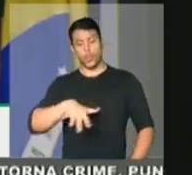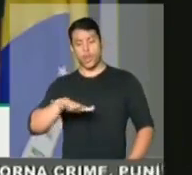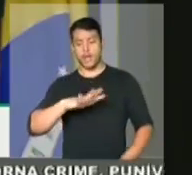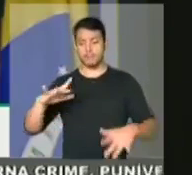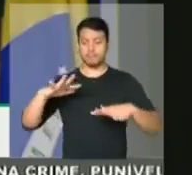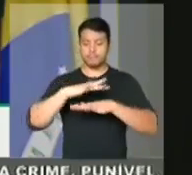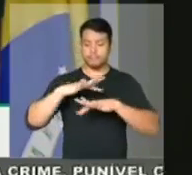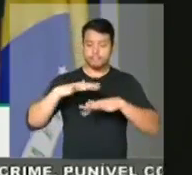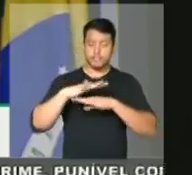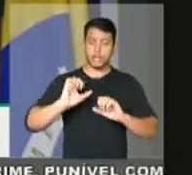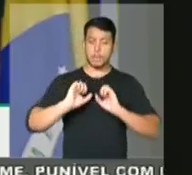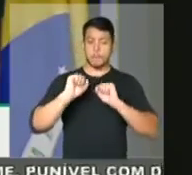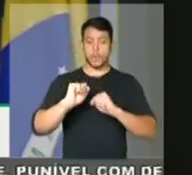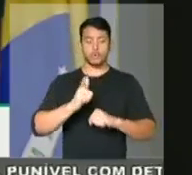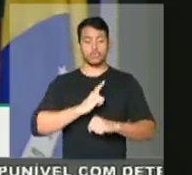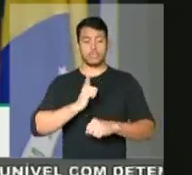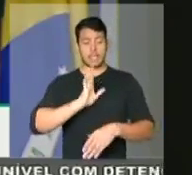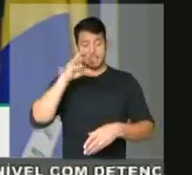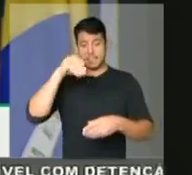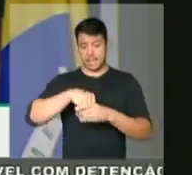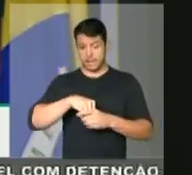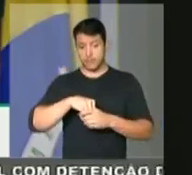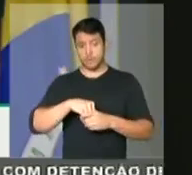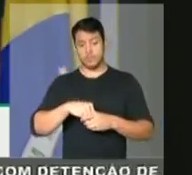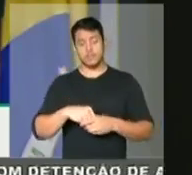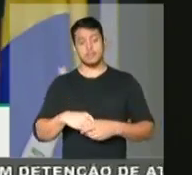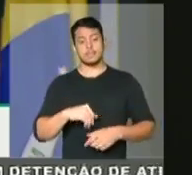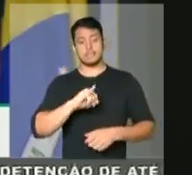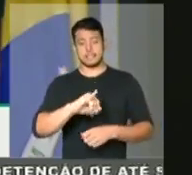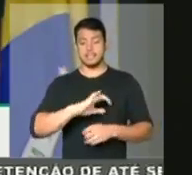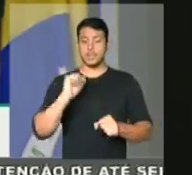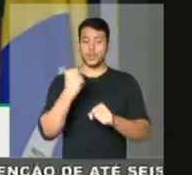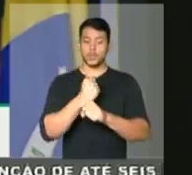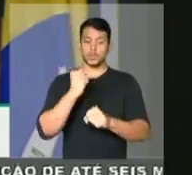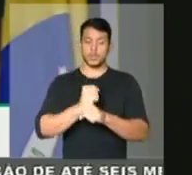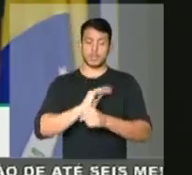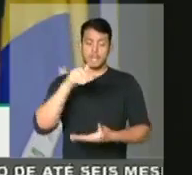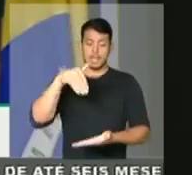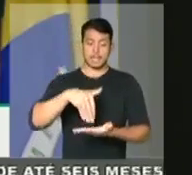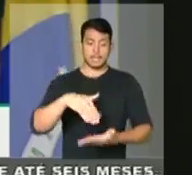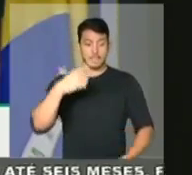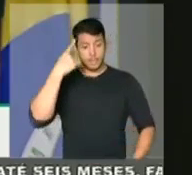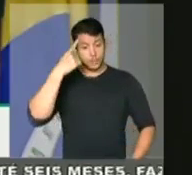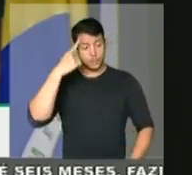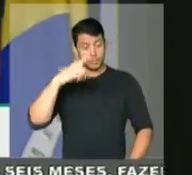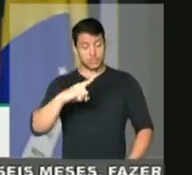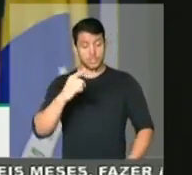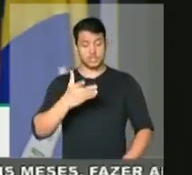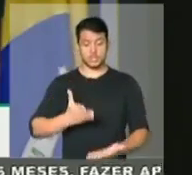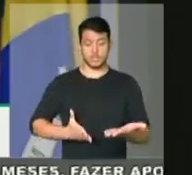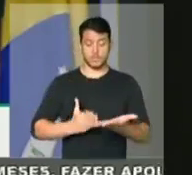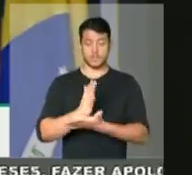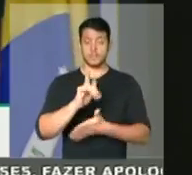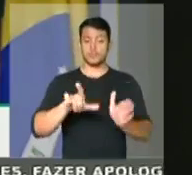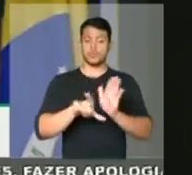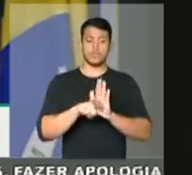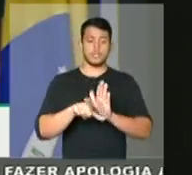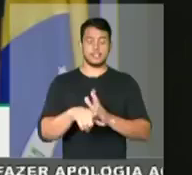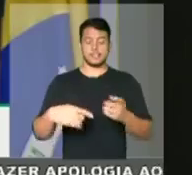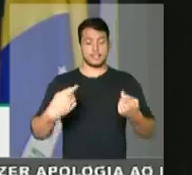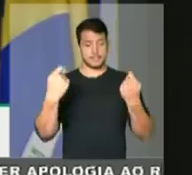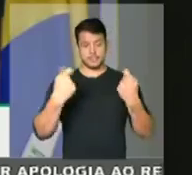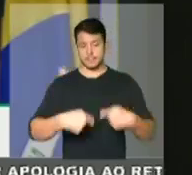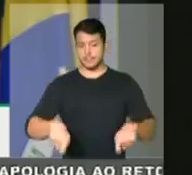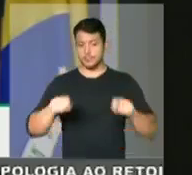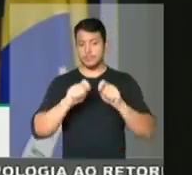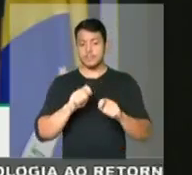passíveis de serem incluídas em perímetros urbanos, desde que construídas até a data de promulgação da lei, ficam